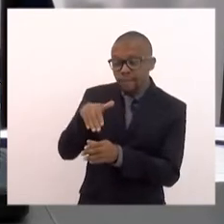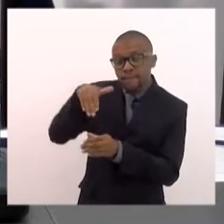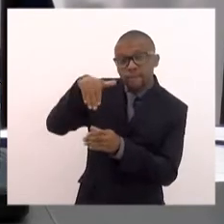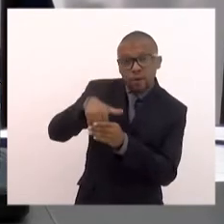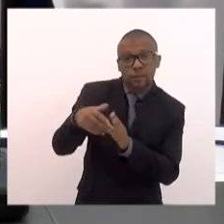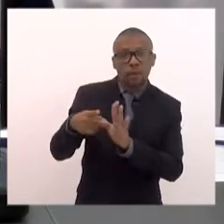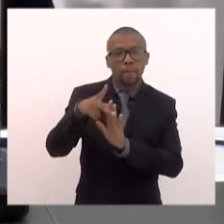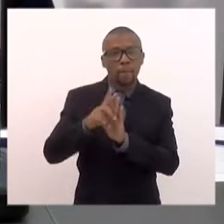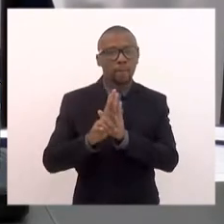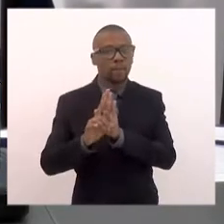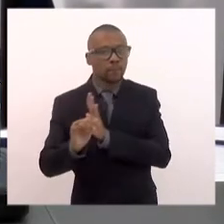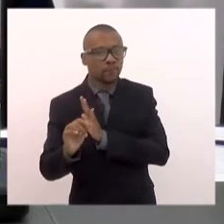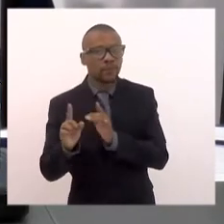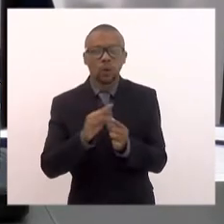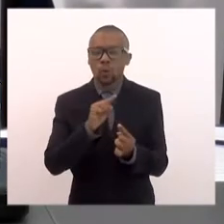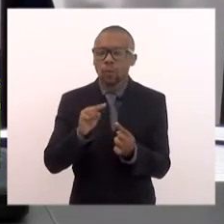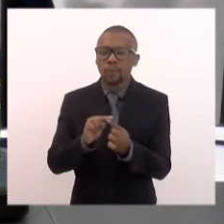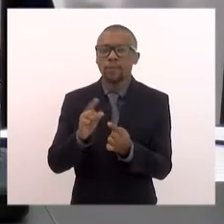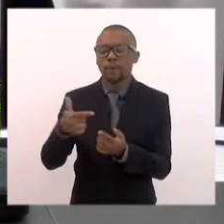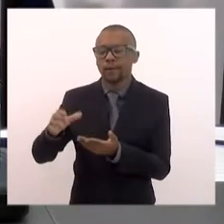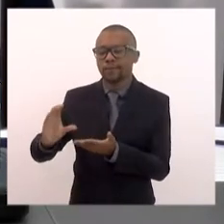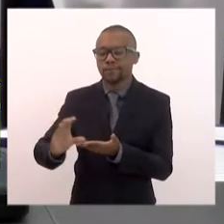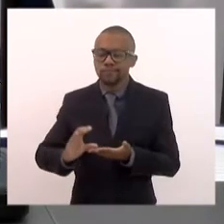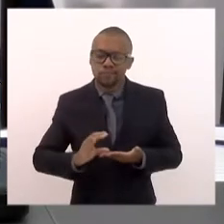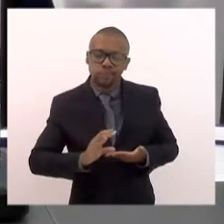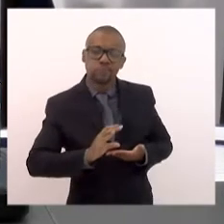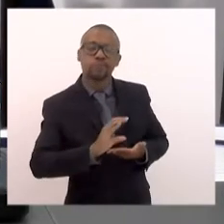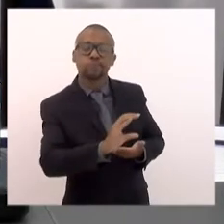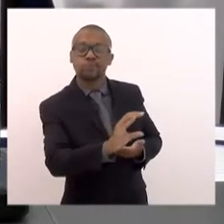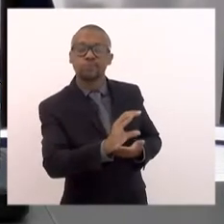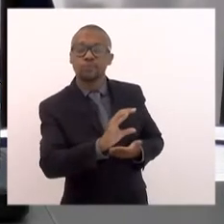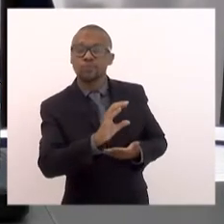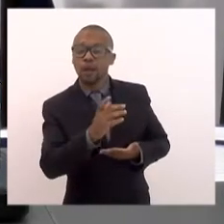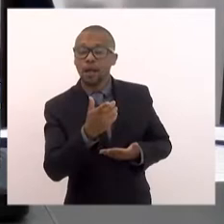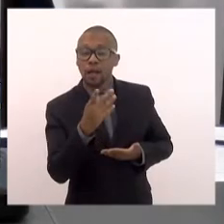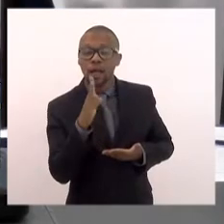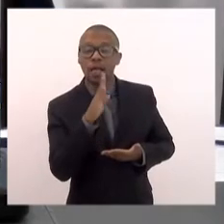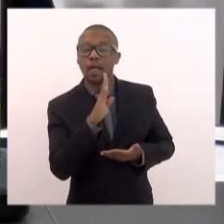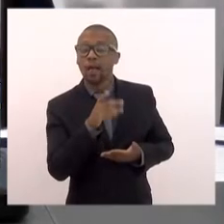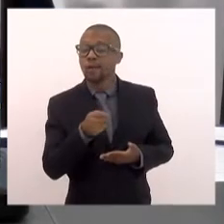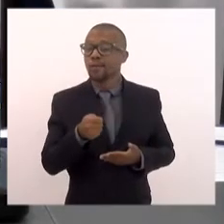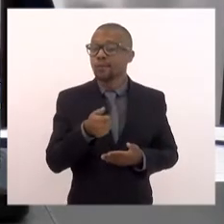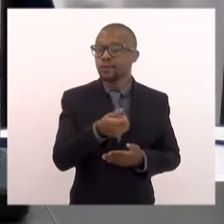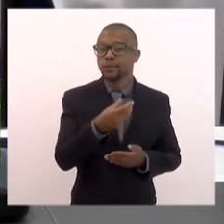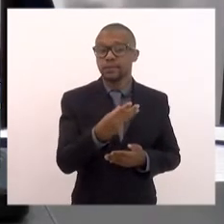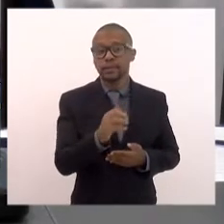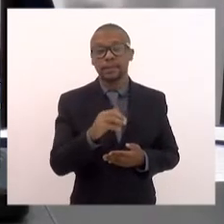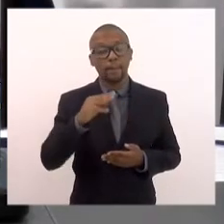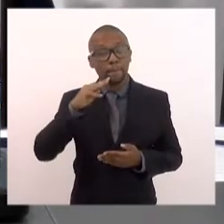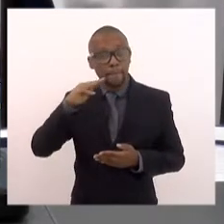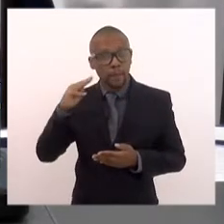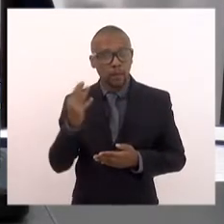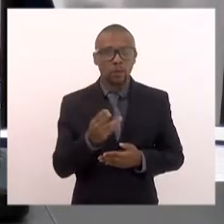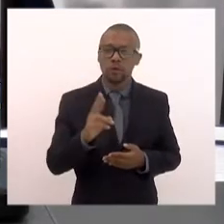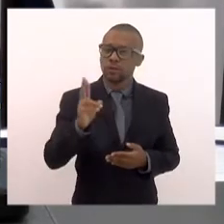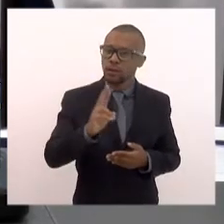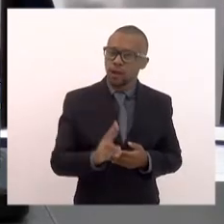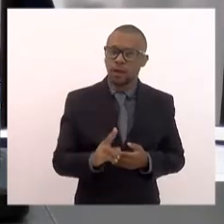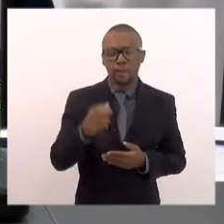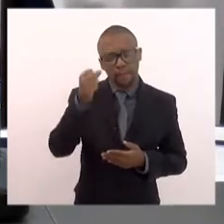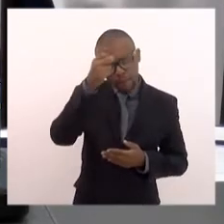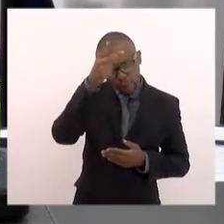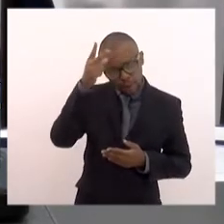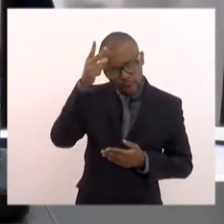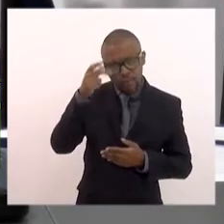lei para destinar, em caráter emergencial, um auxílio de 30 milhões de reais para o município de Petrópolis, que é a medida que já